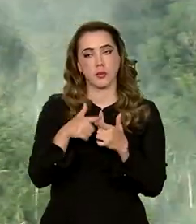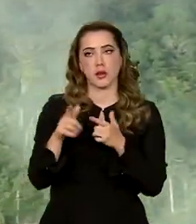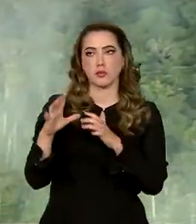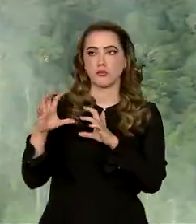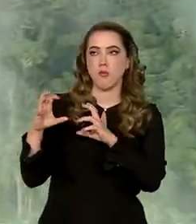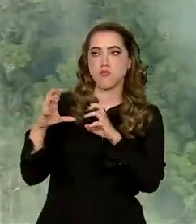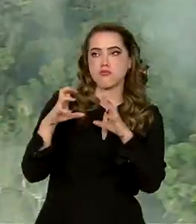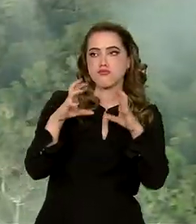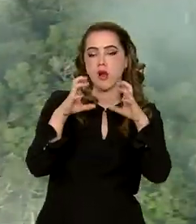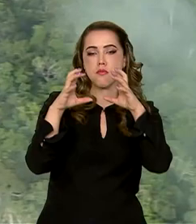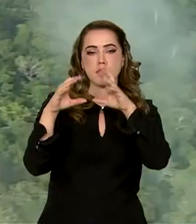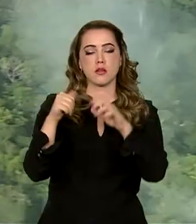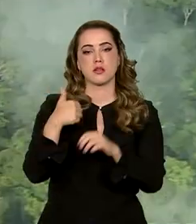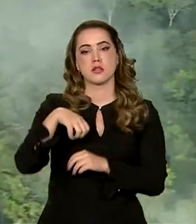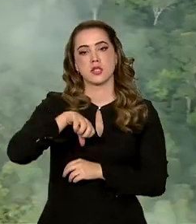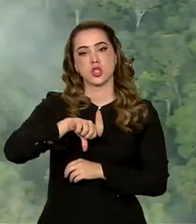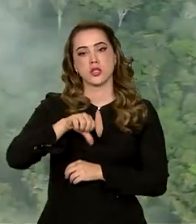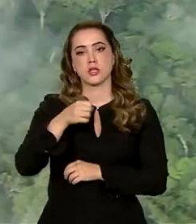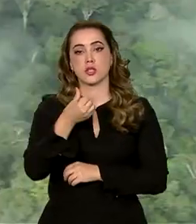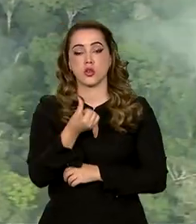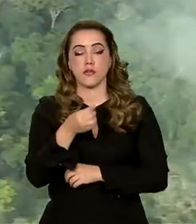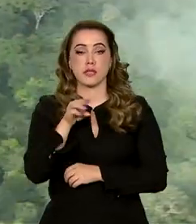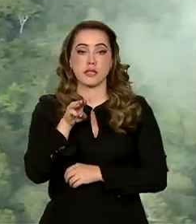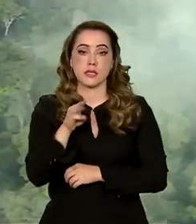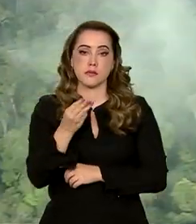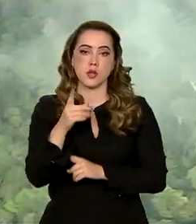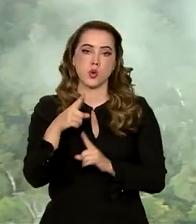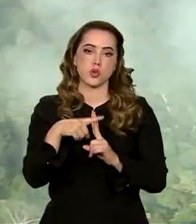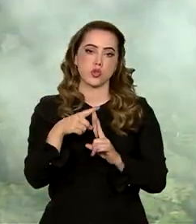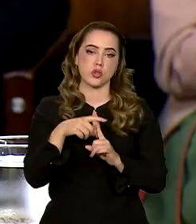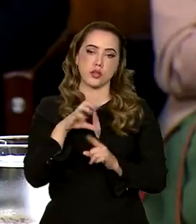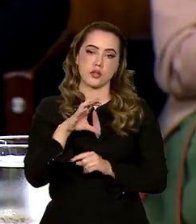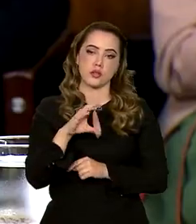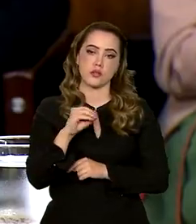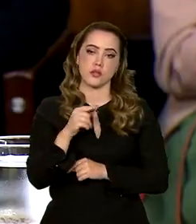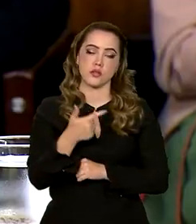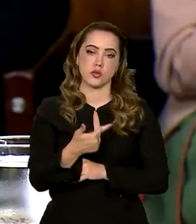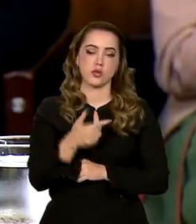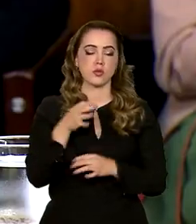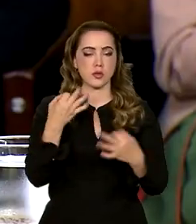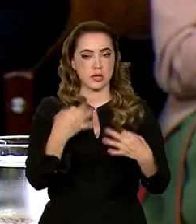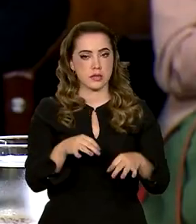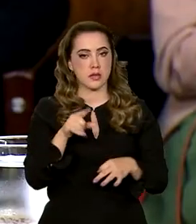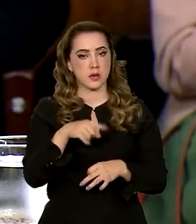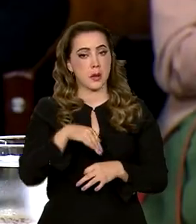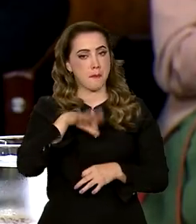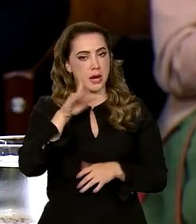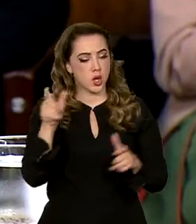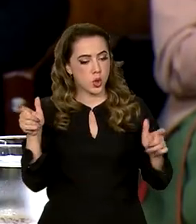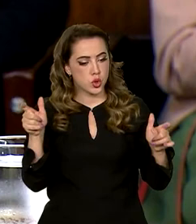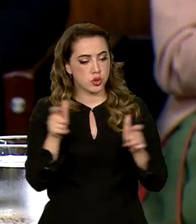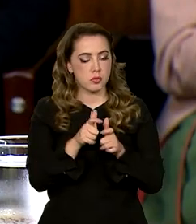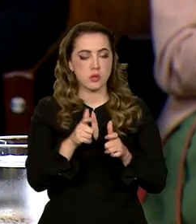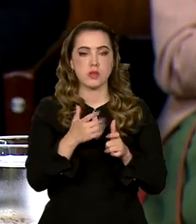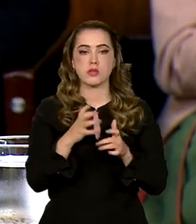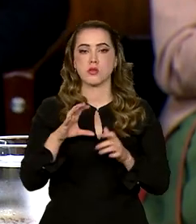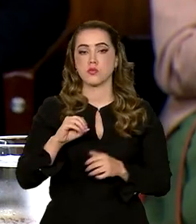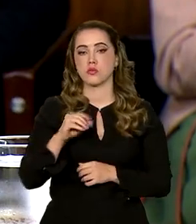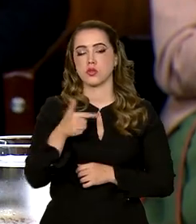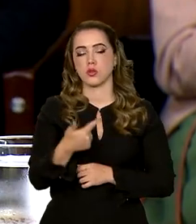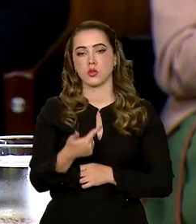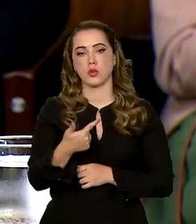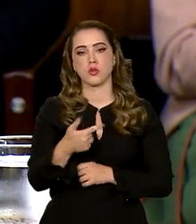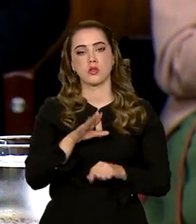em torno de 196 milhões de toneladas de CO2. Com certeza é a maior redução de emissão de